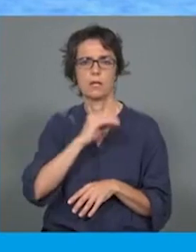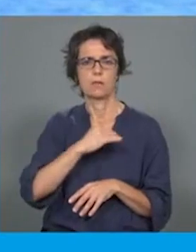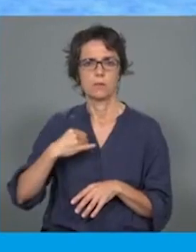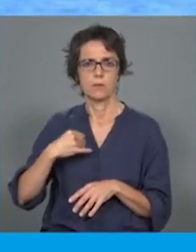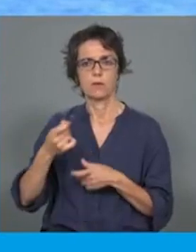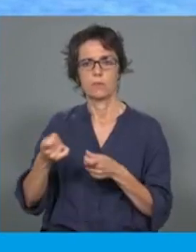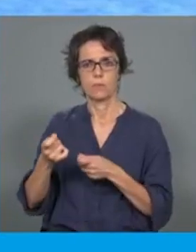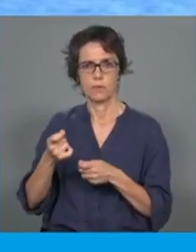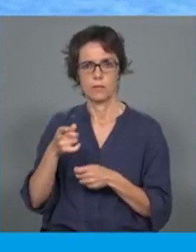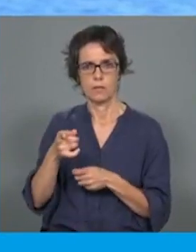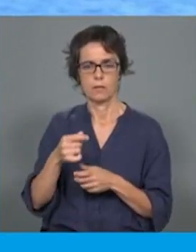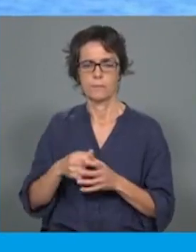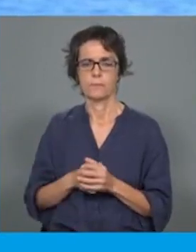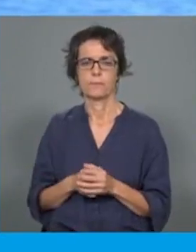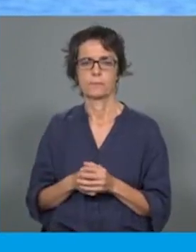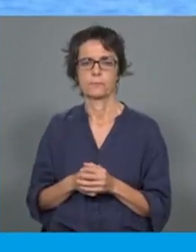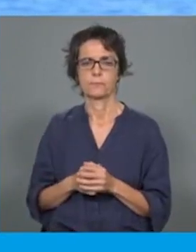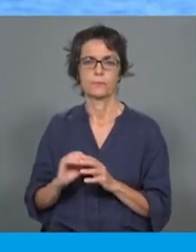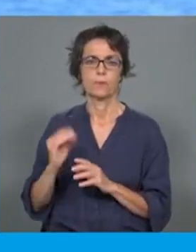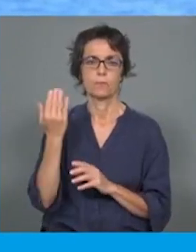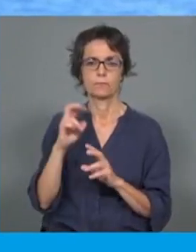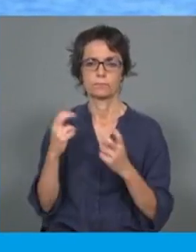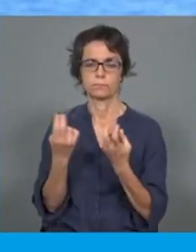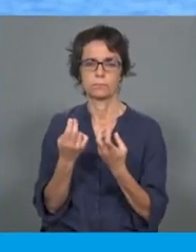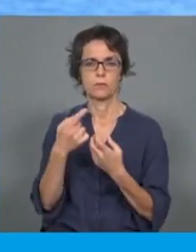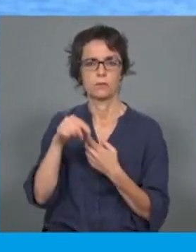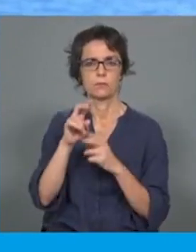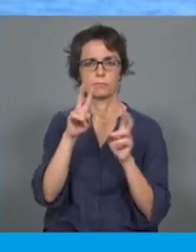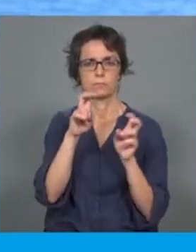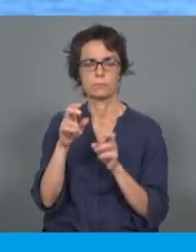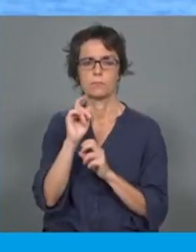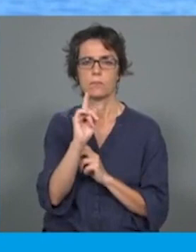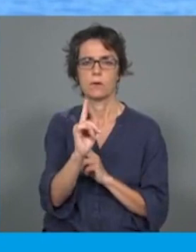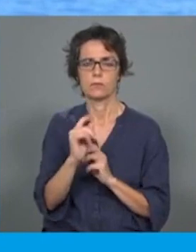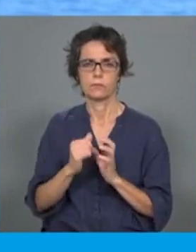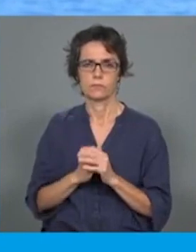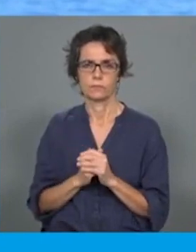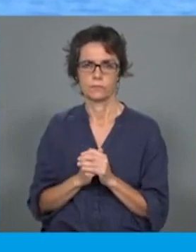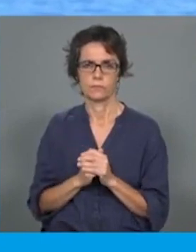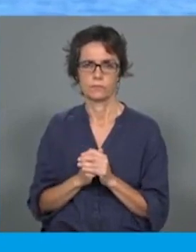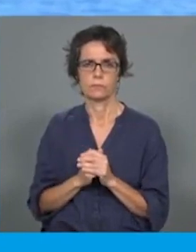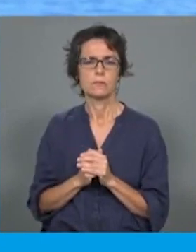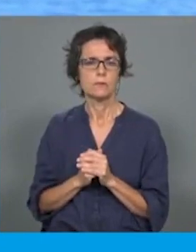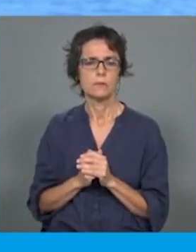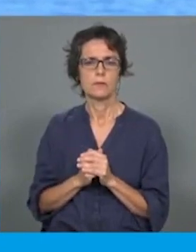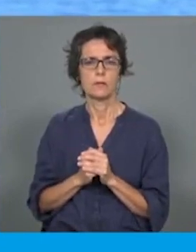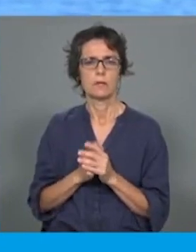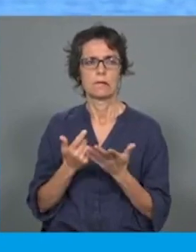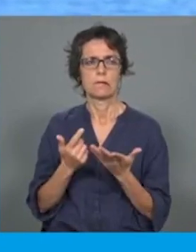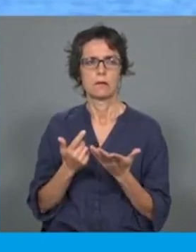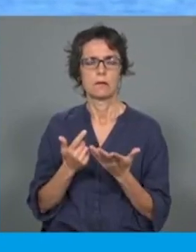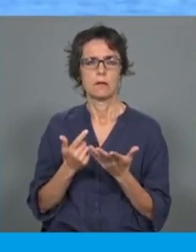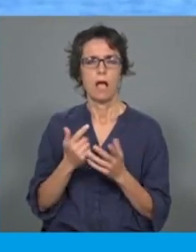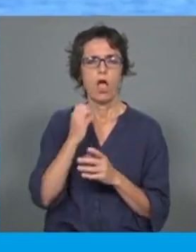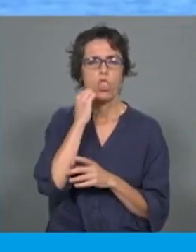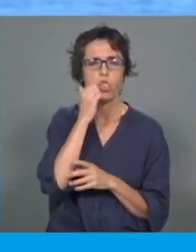este primeiro painel. E neste primeiro painel, o que é que nós vamos tentar abordar e perceber? Se há ou não possibilidade de medir a dor, e